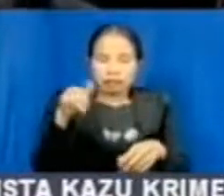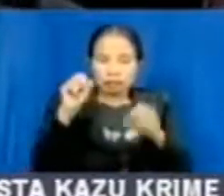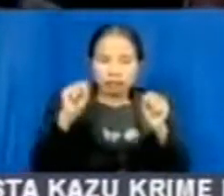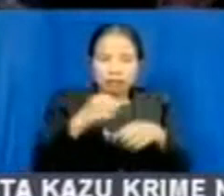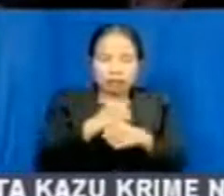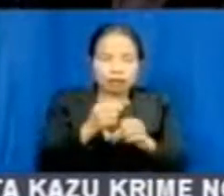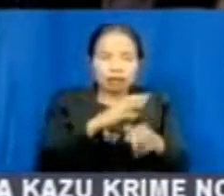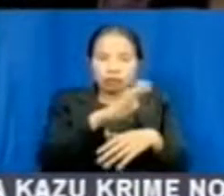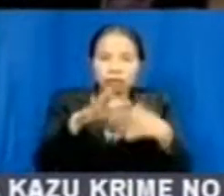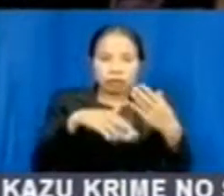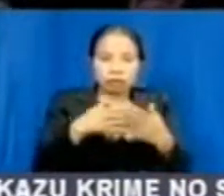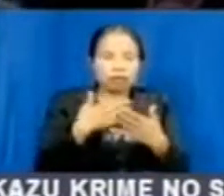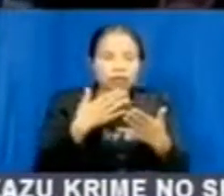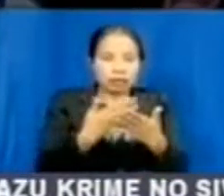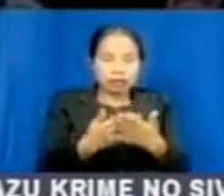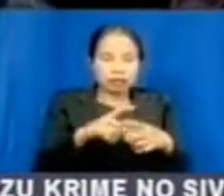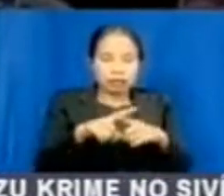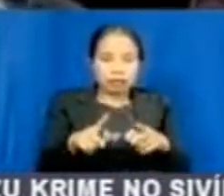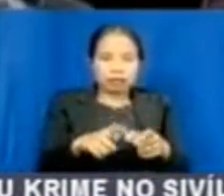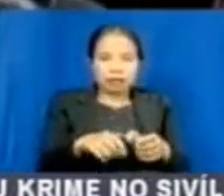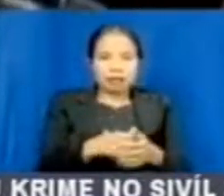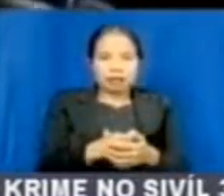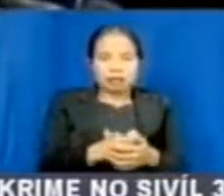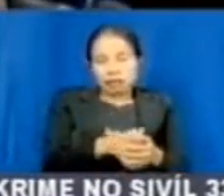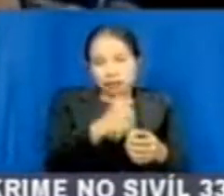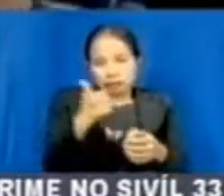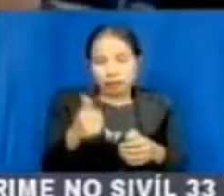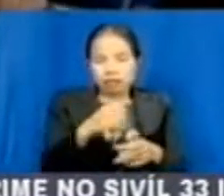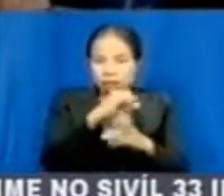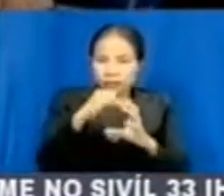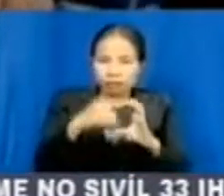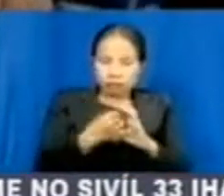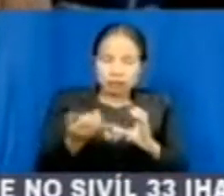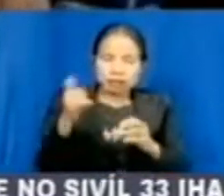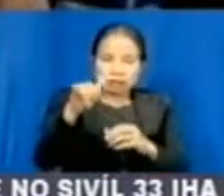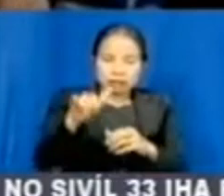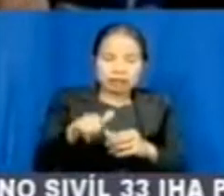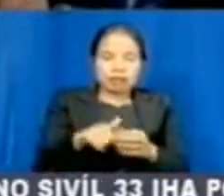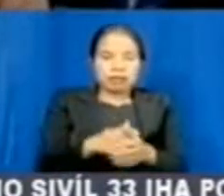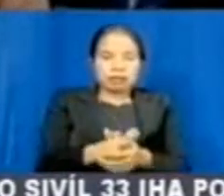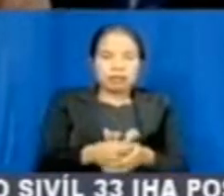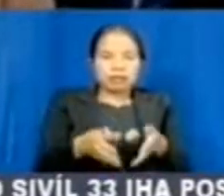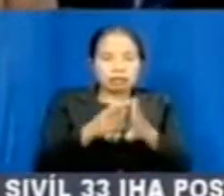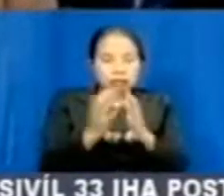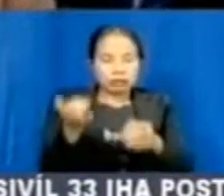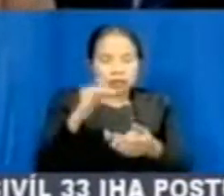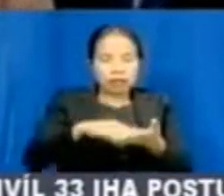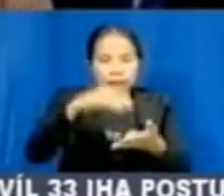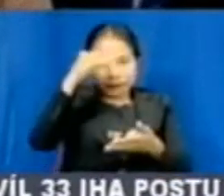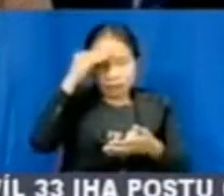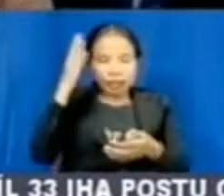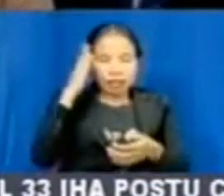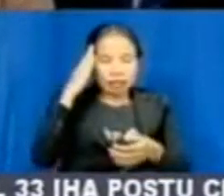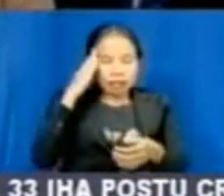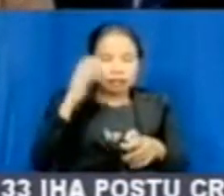todo dia. Mas bem, os fatores balumos influenciam se a minha gestão. Se ela aprende, se ela atende, mas